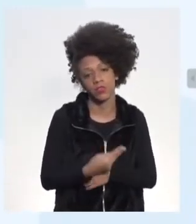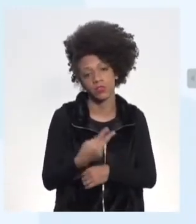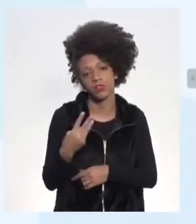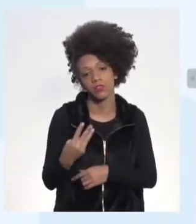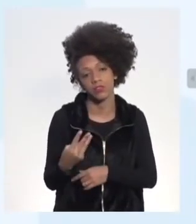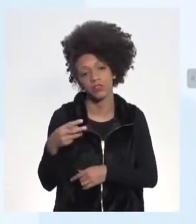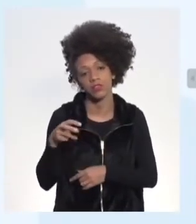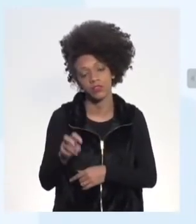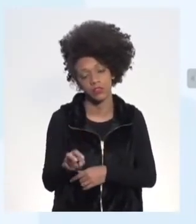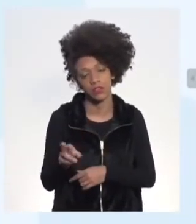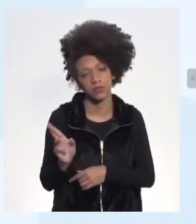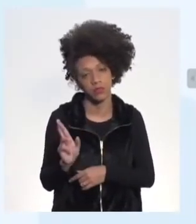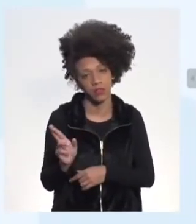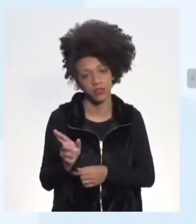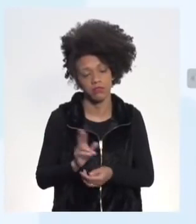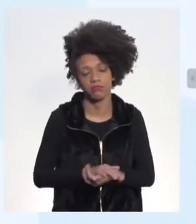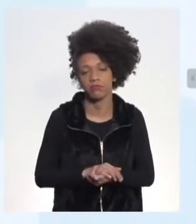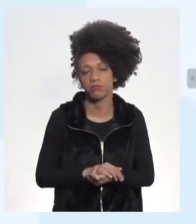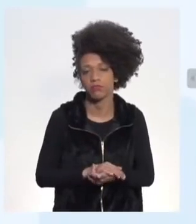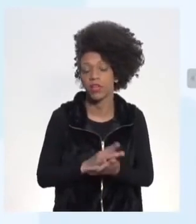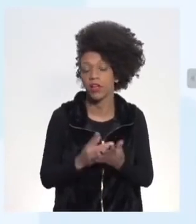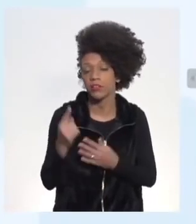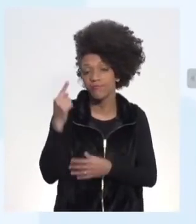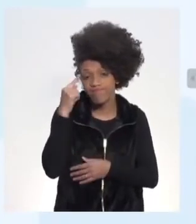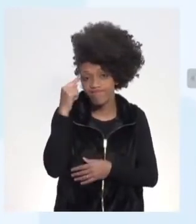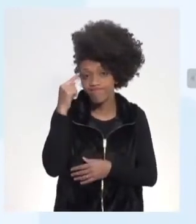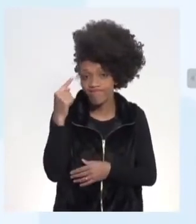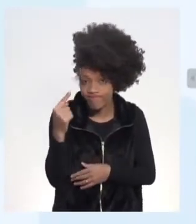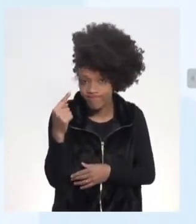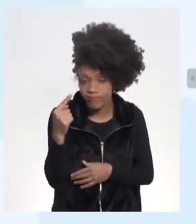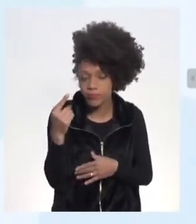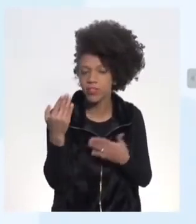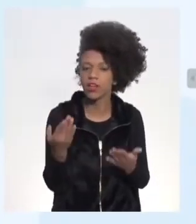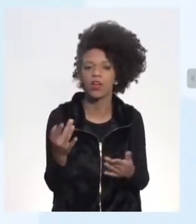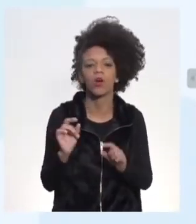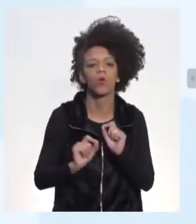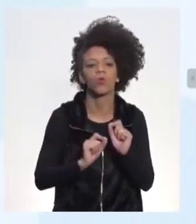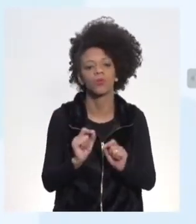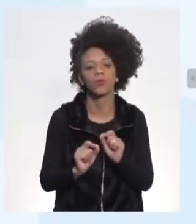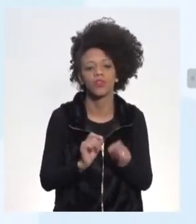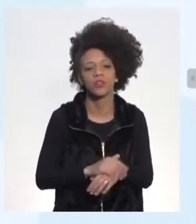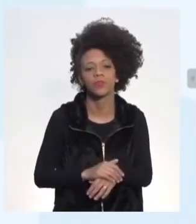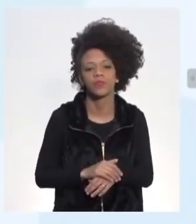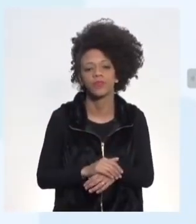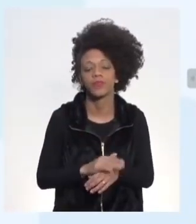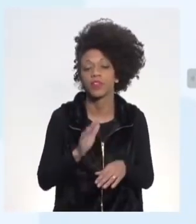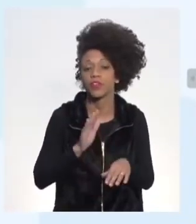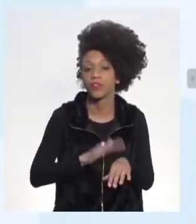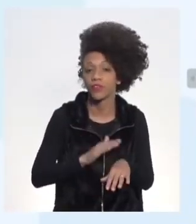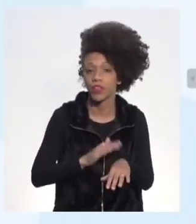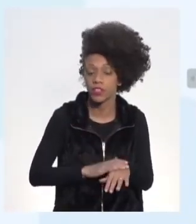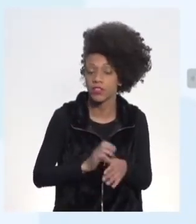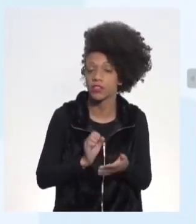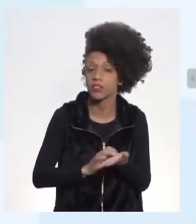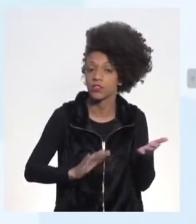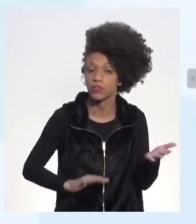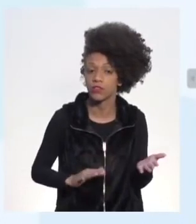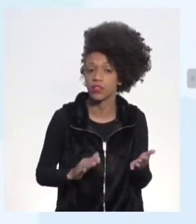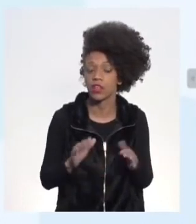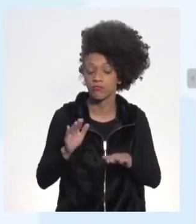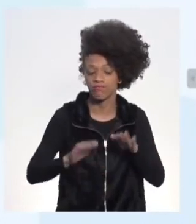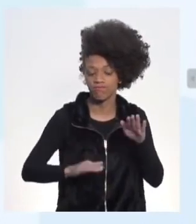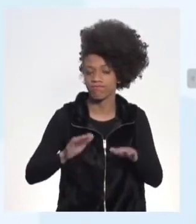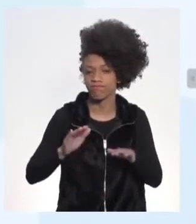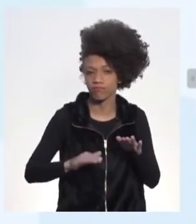R$235. A ideia de até refazer esse exercício é também estabelecer essa